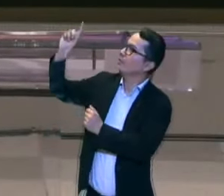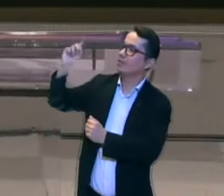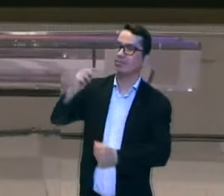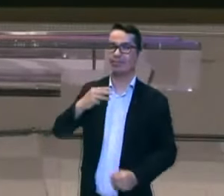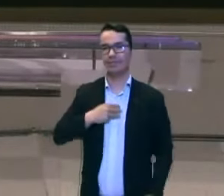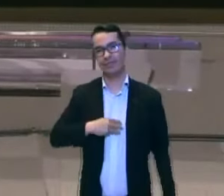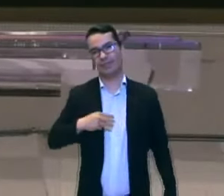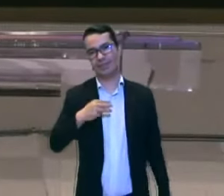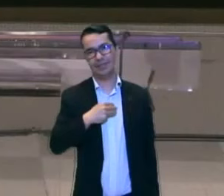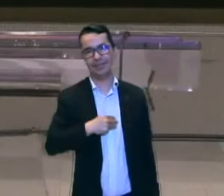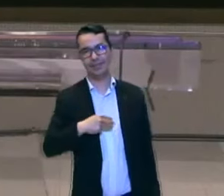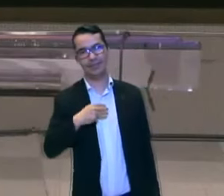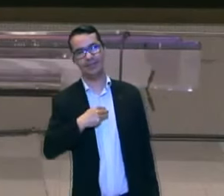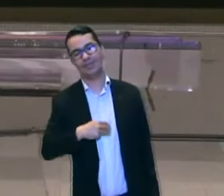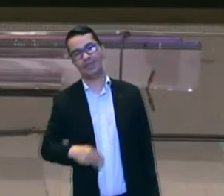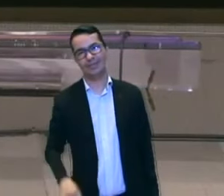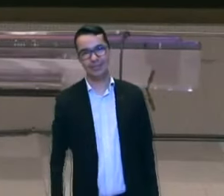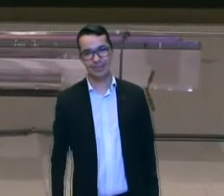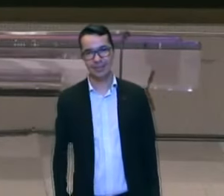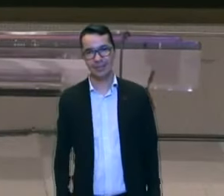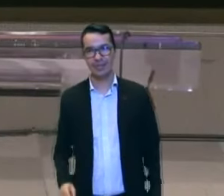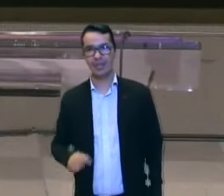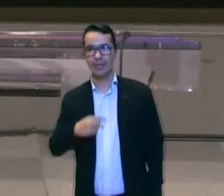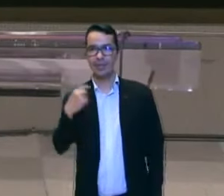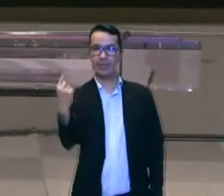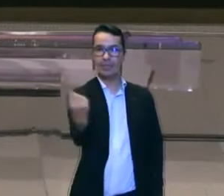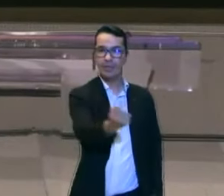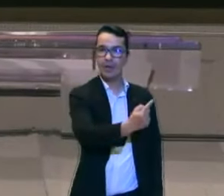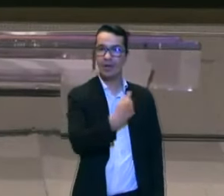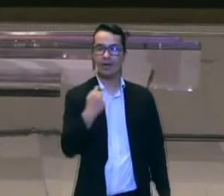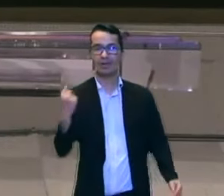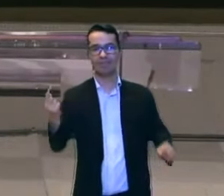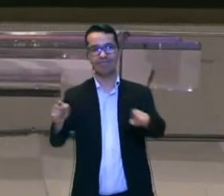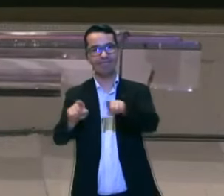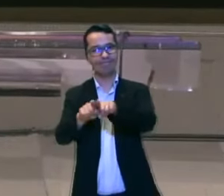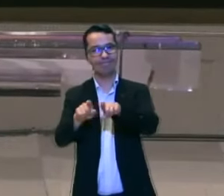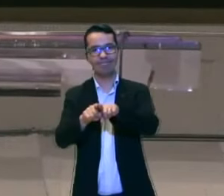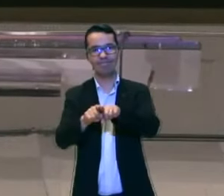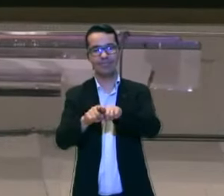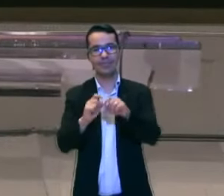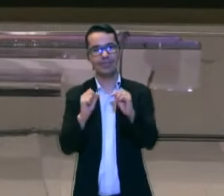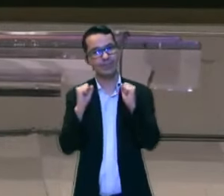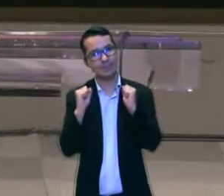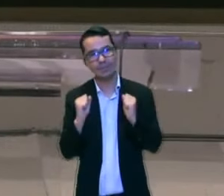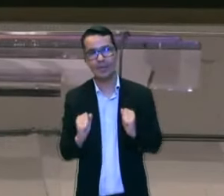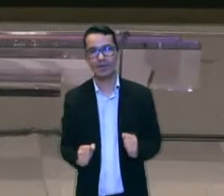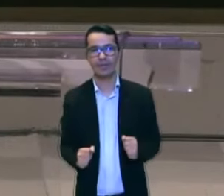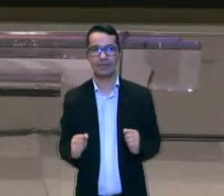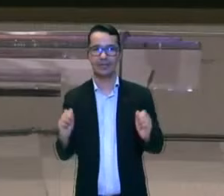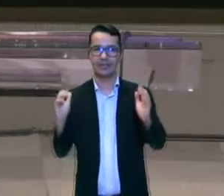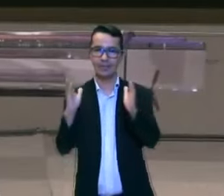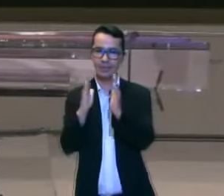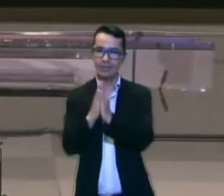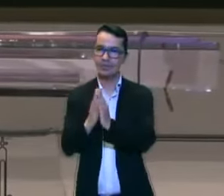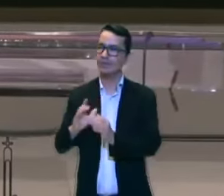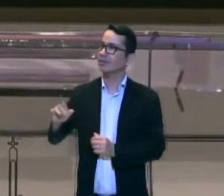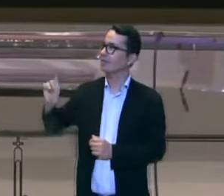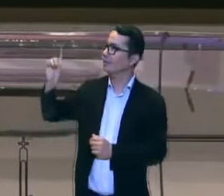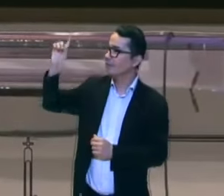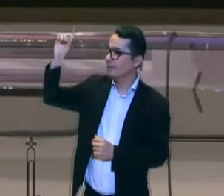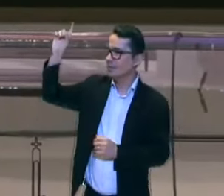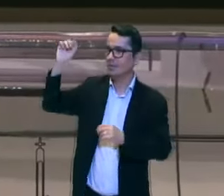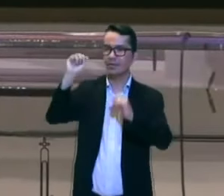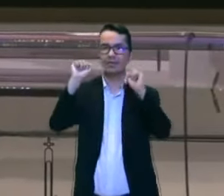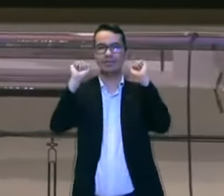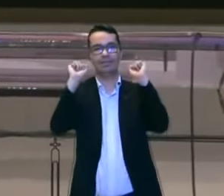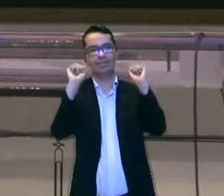Senhor, que ele possa se reconciliar contigo. Que o Senhor abençoe a sua casa.